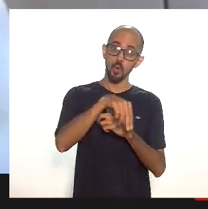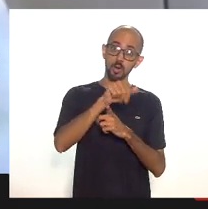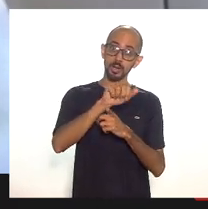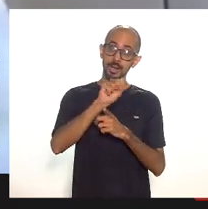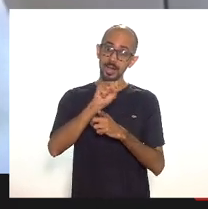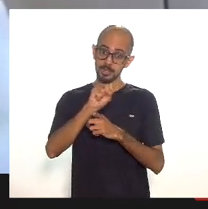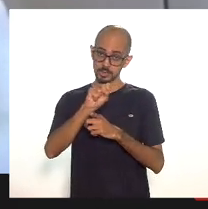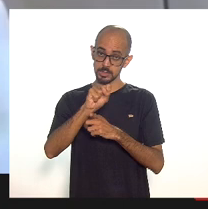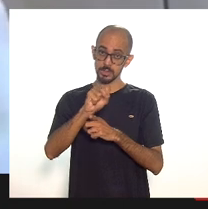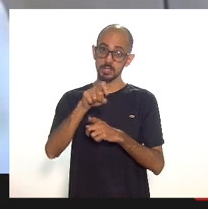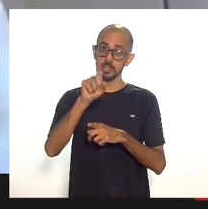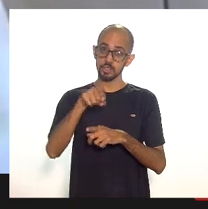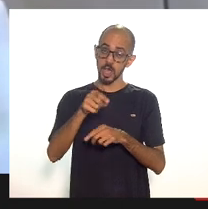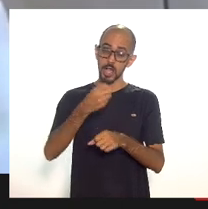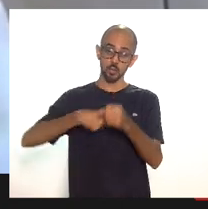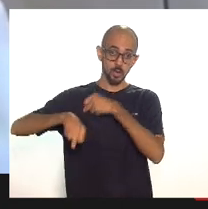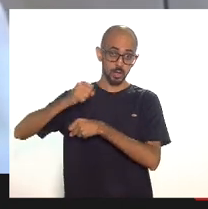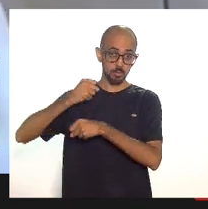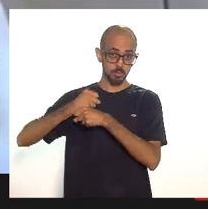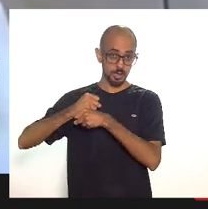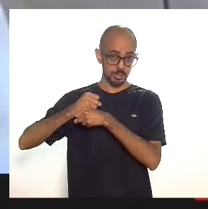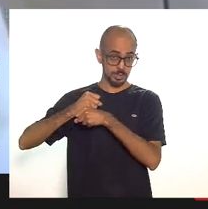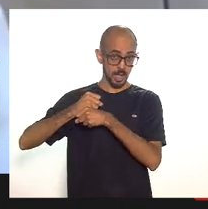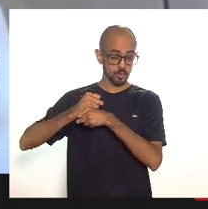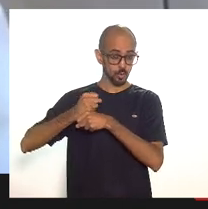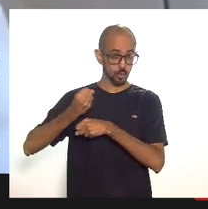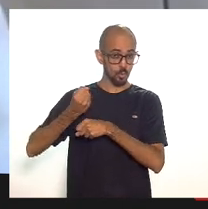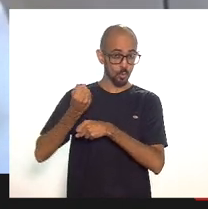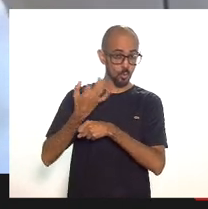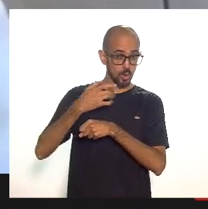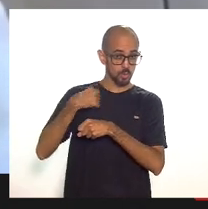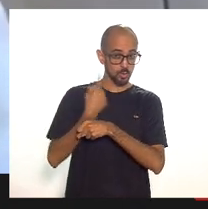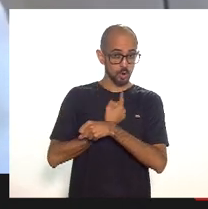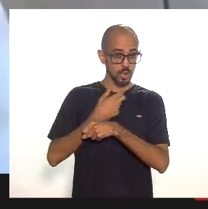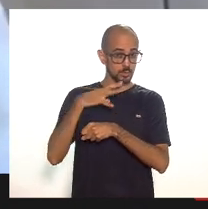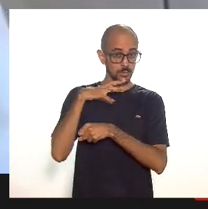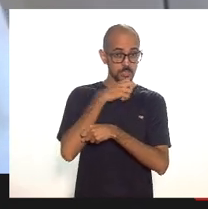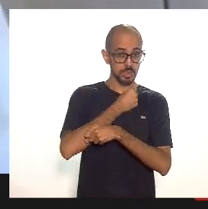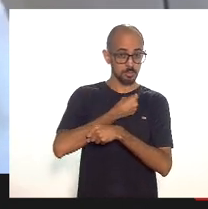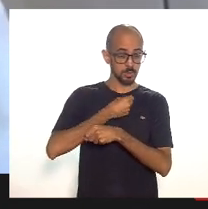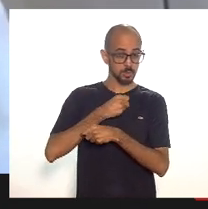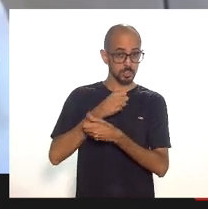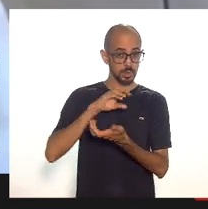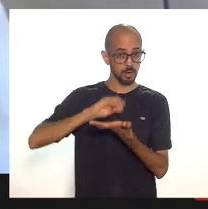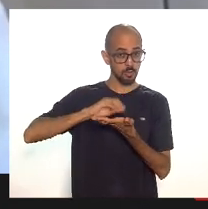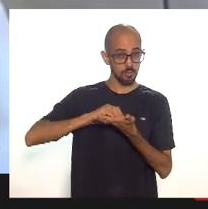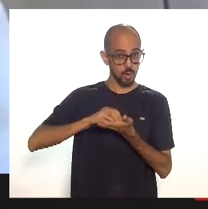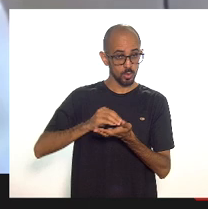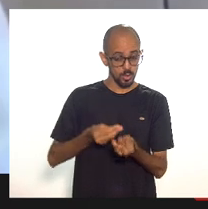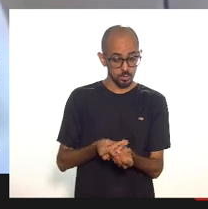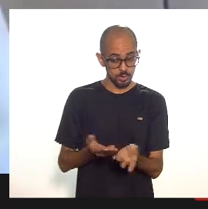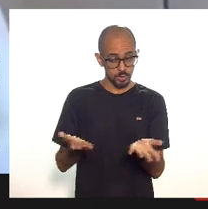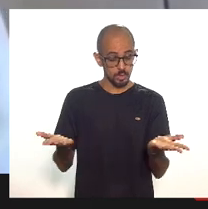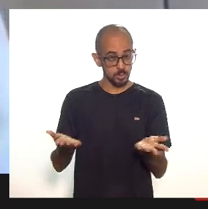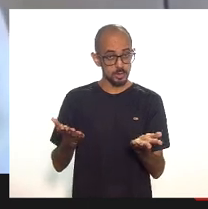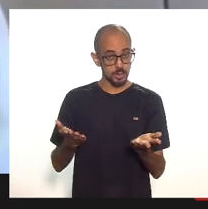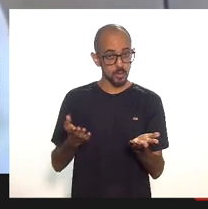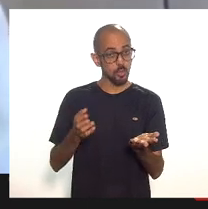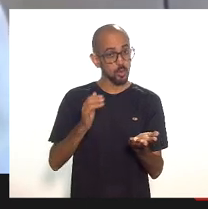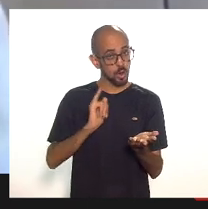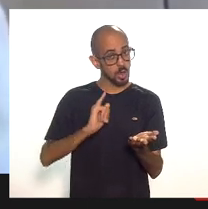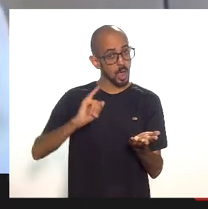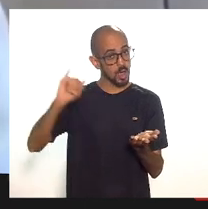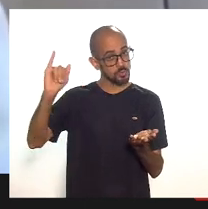o ano passado, quando isso já chegou a ser uma atenção à questão do abastecimento, demandado para que o Ministério da